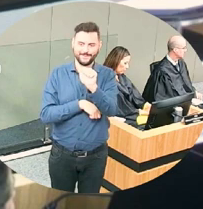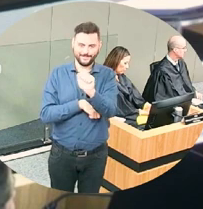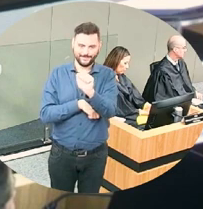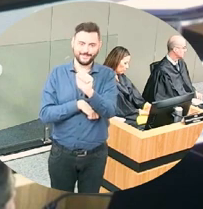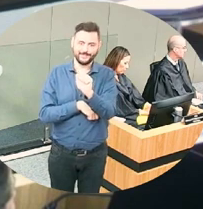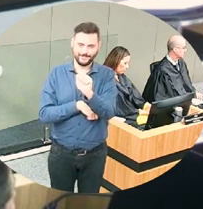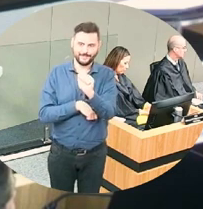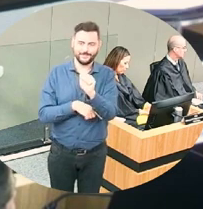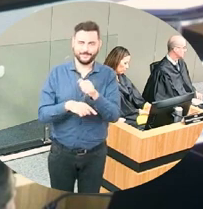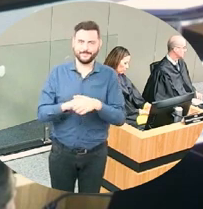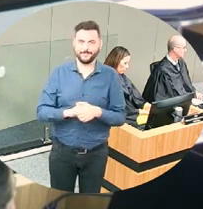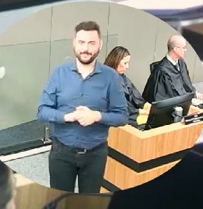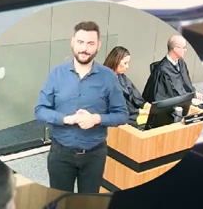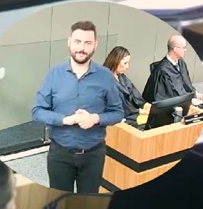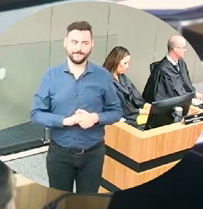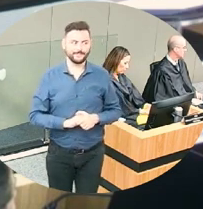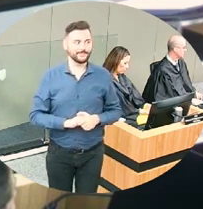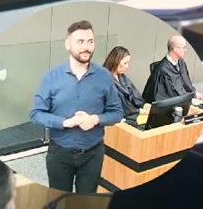Prudêncio